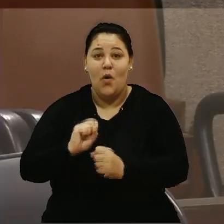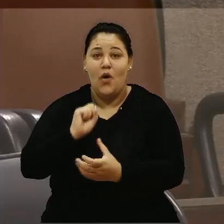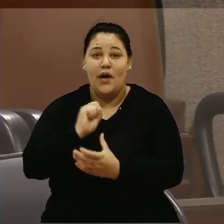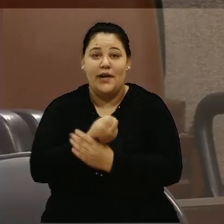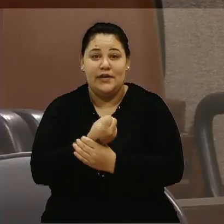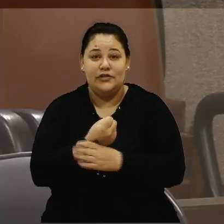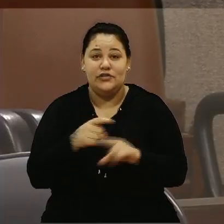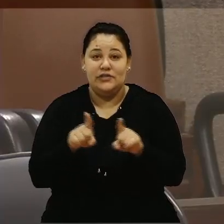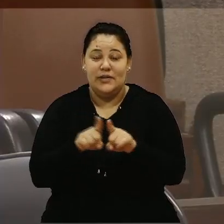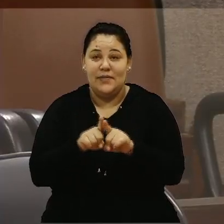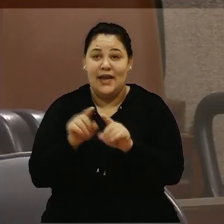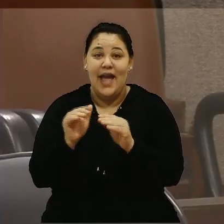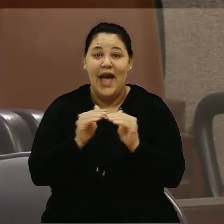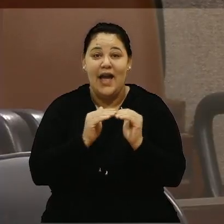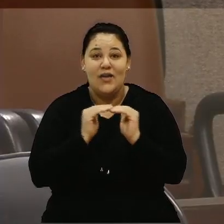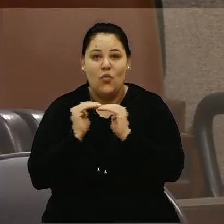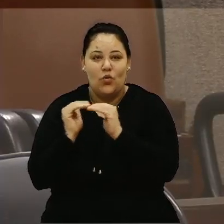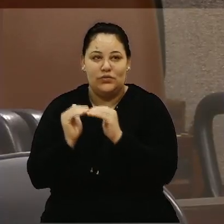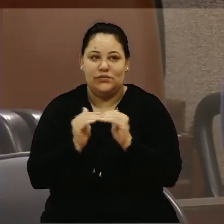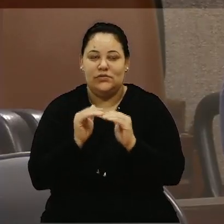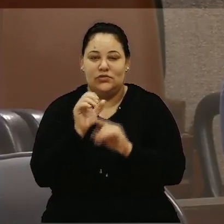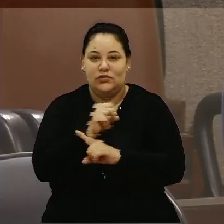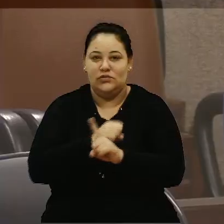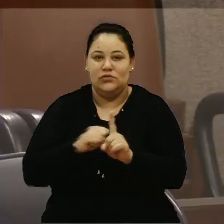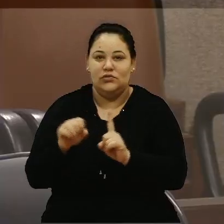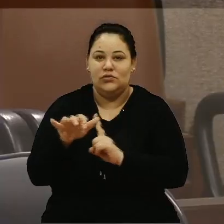a promoção da igualdade social,